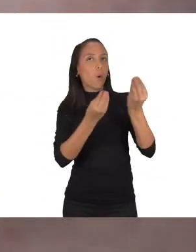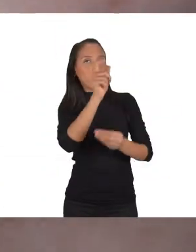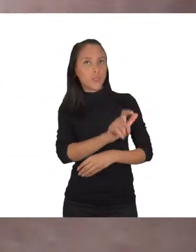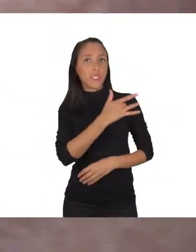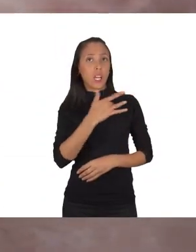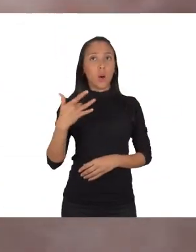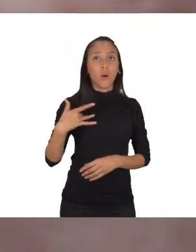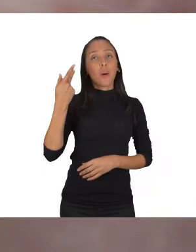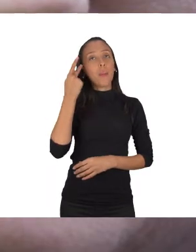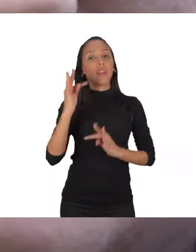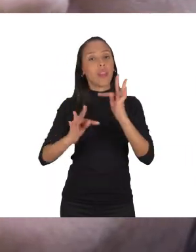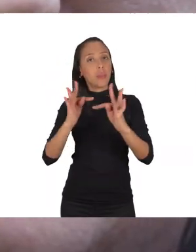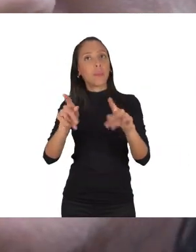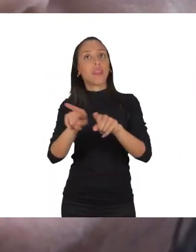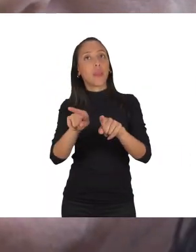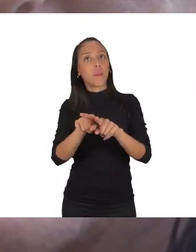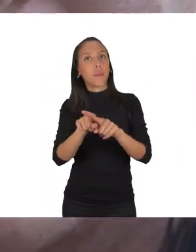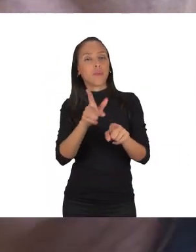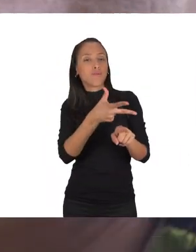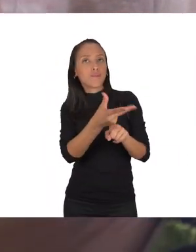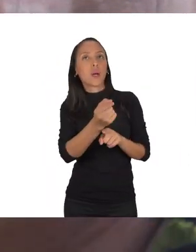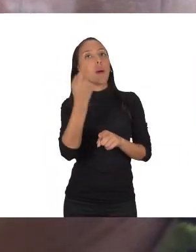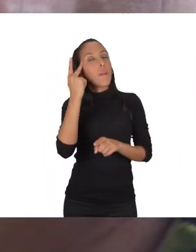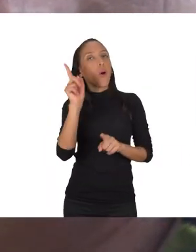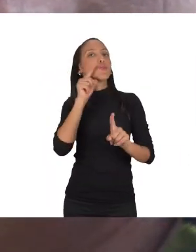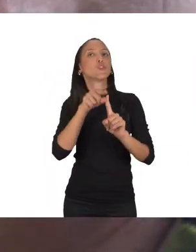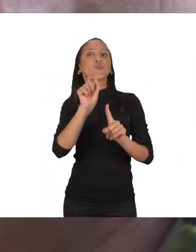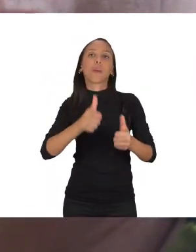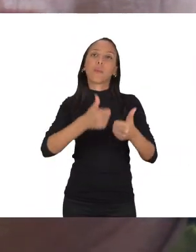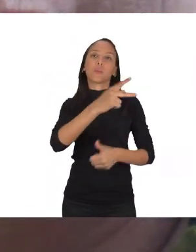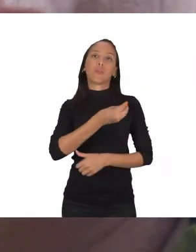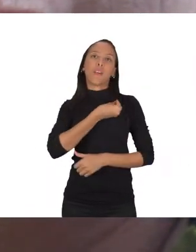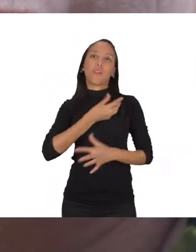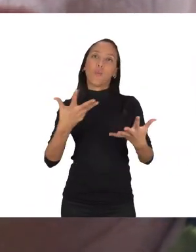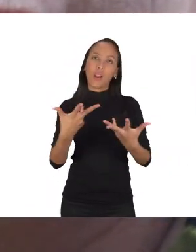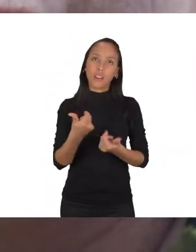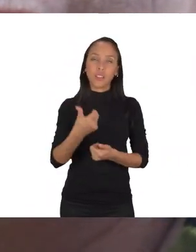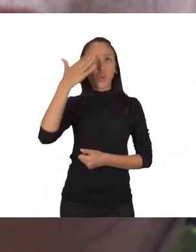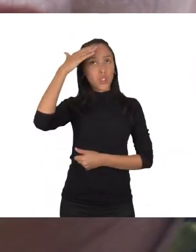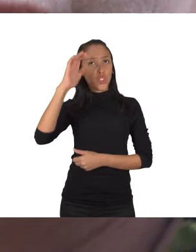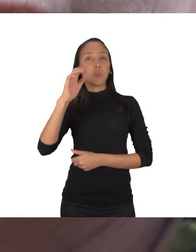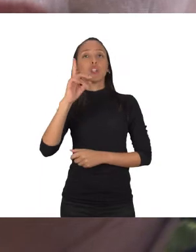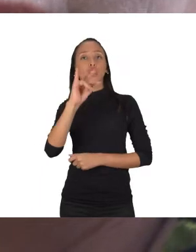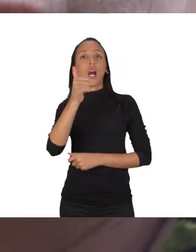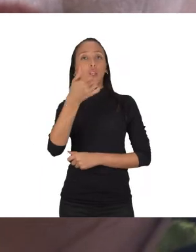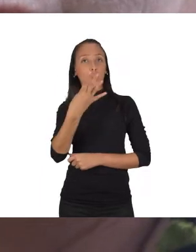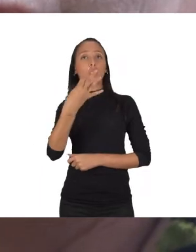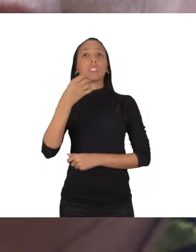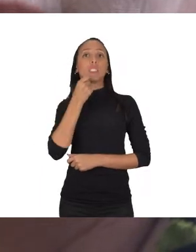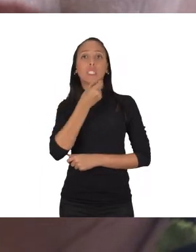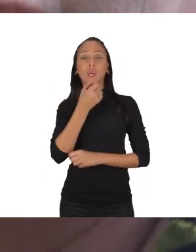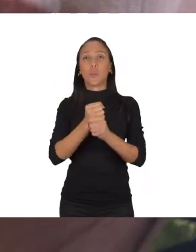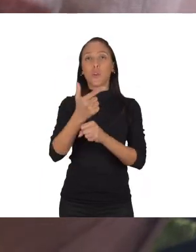fins terapêuticos e preventivos, objetivando a melhoria da sua qualidade de vida. Curitiba, 14 de setembro de